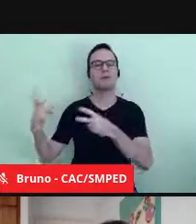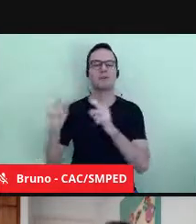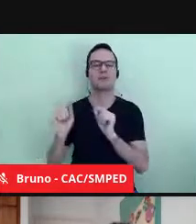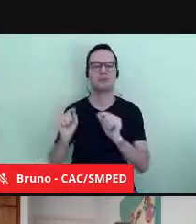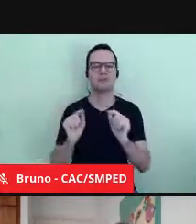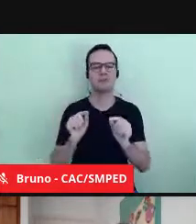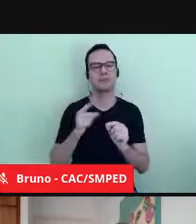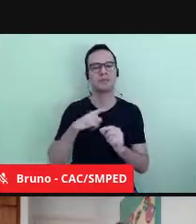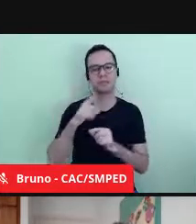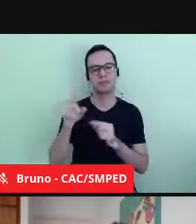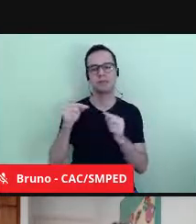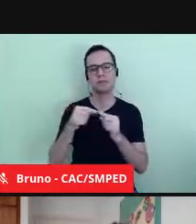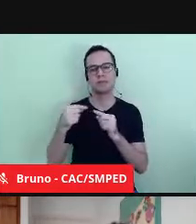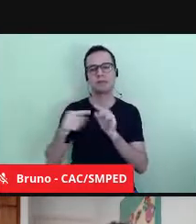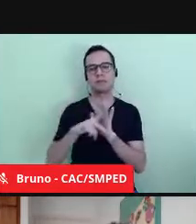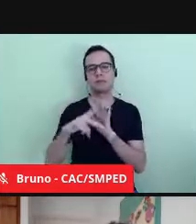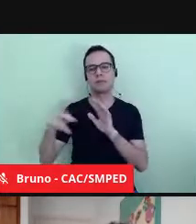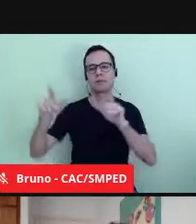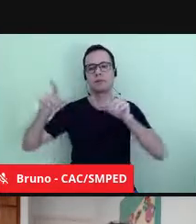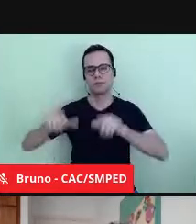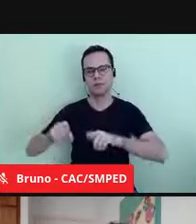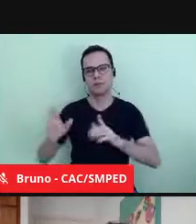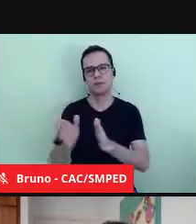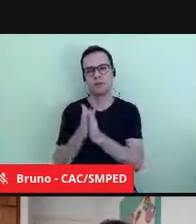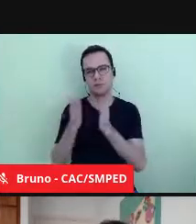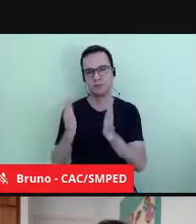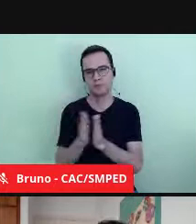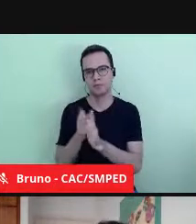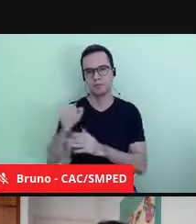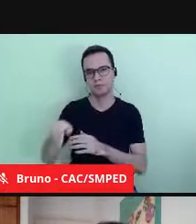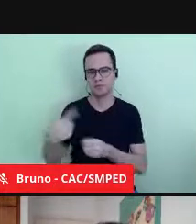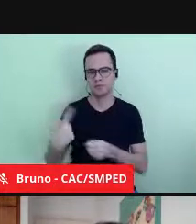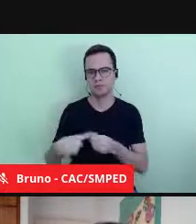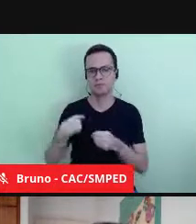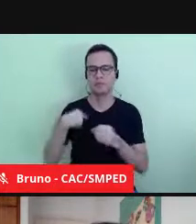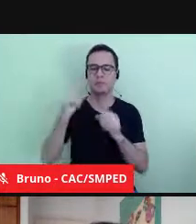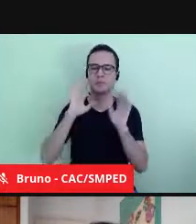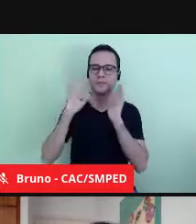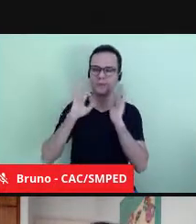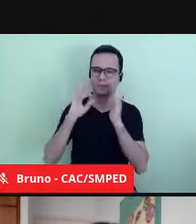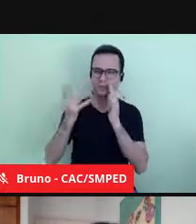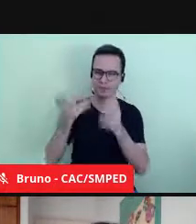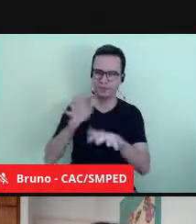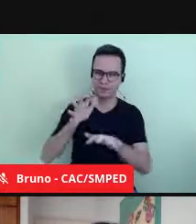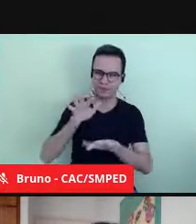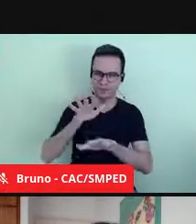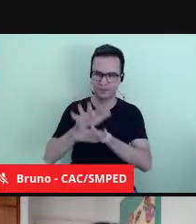tanto a intervenção nas áreas mais precárias da cidade, né, e como pensar a acessibilidade